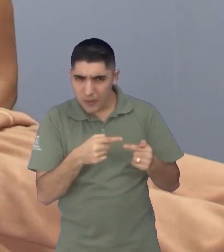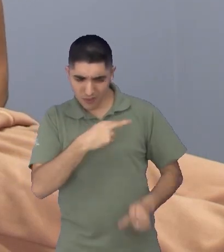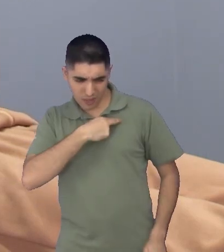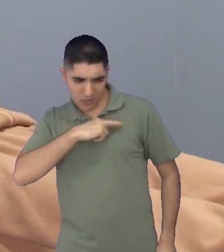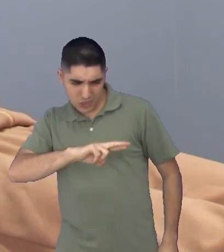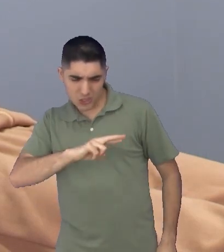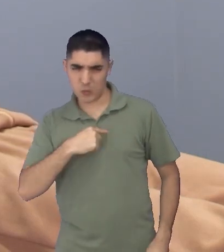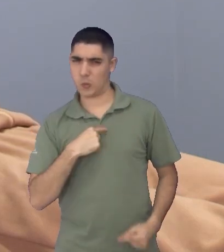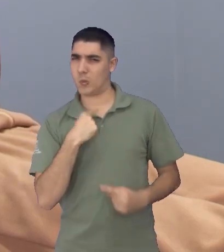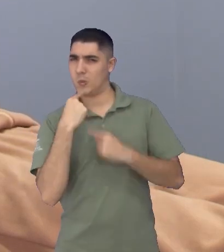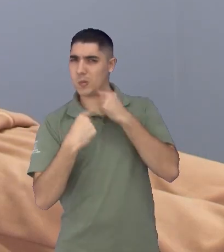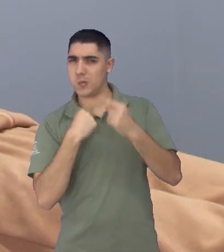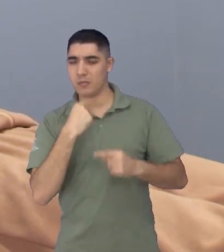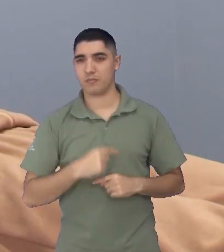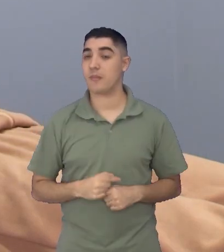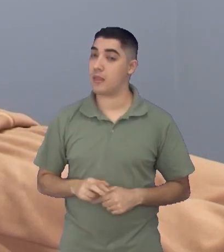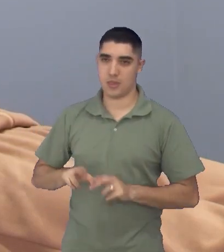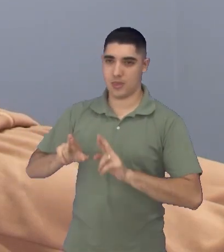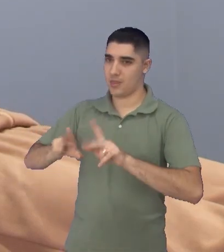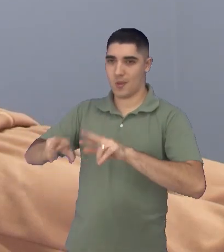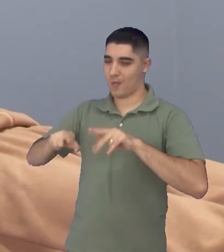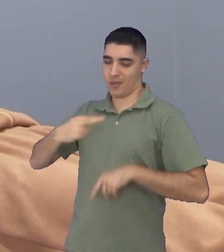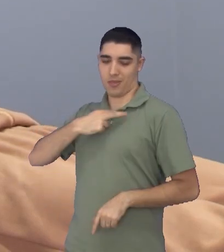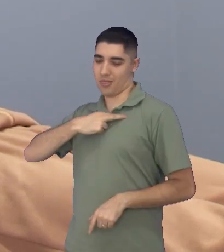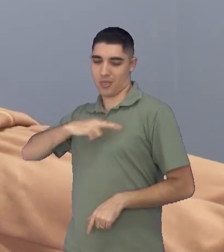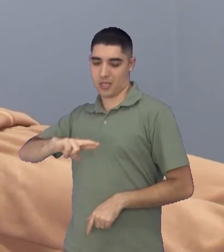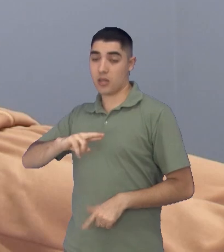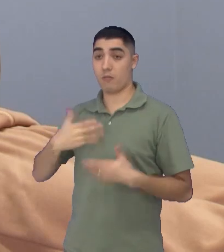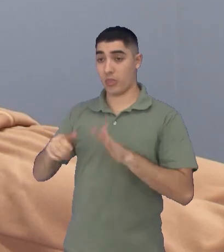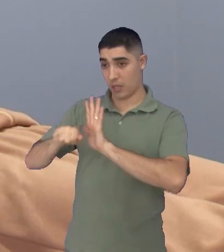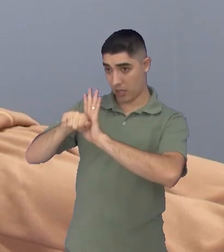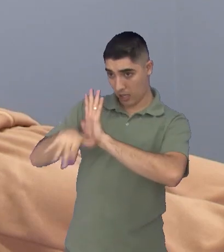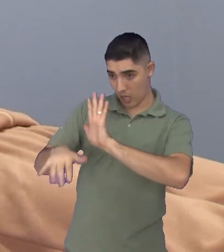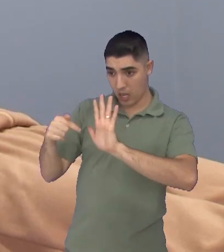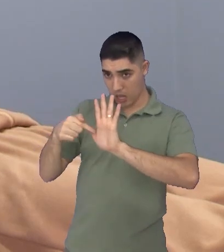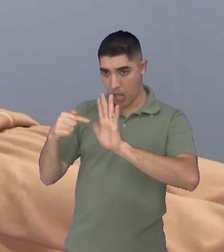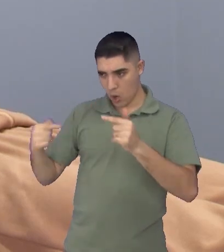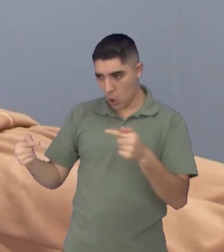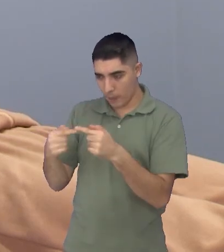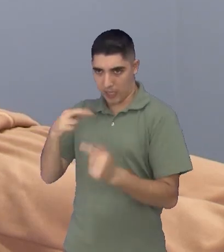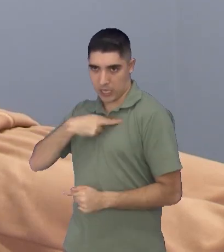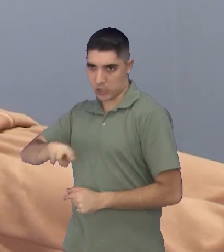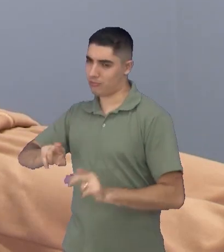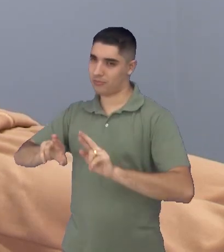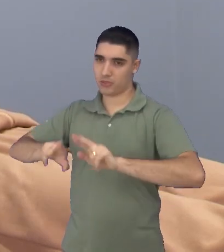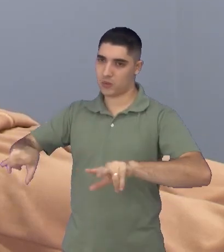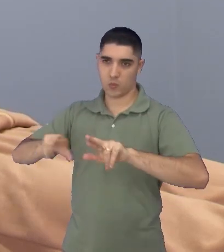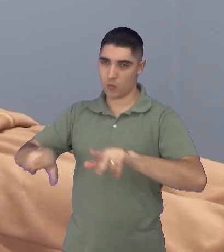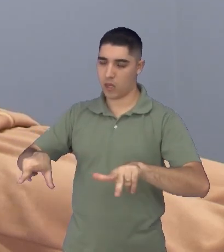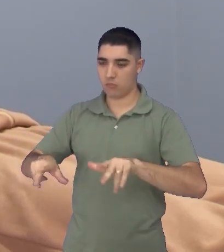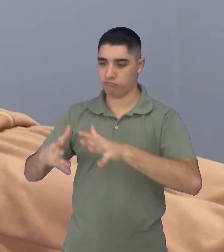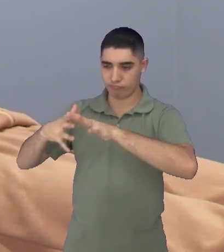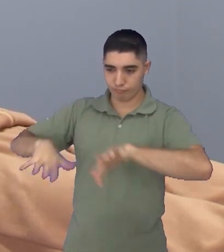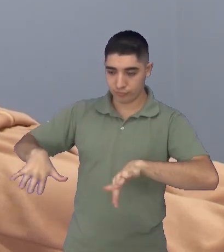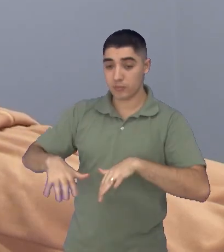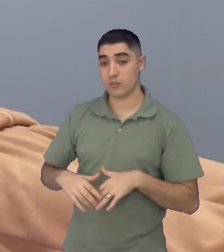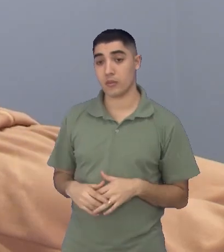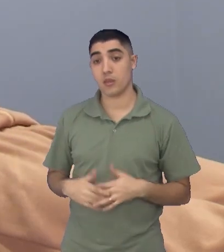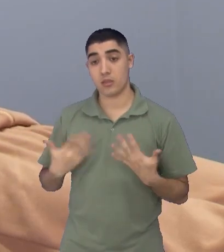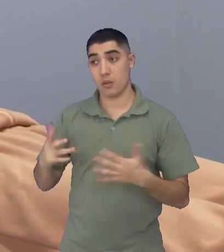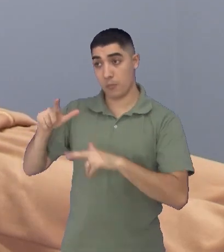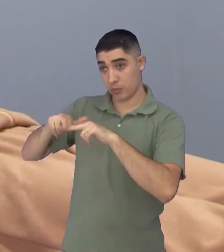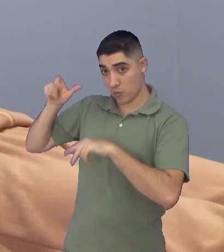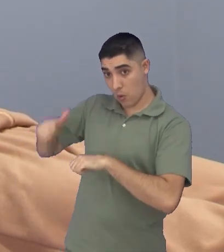Ficou a dúvida. Não, não tem religião, como eu disse, né? O reiki não é uma prática religiosa, não envolve nada. Mikao Isui, que é o mestre